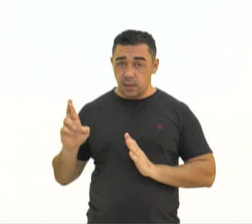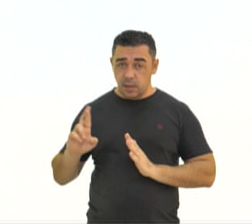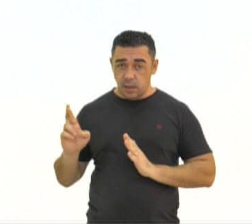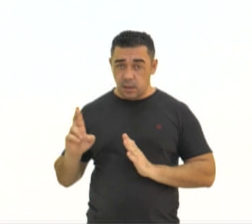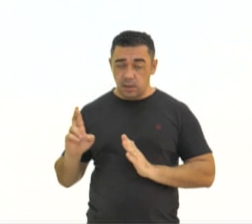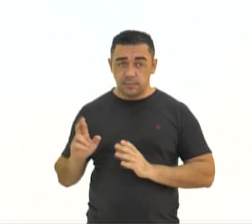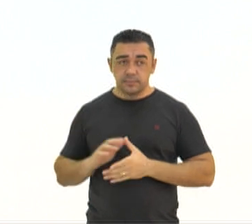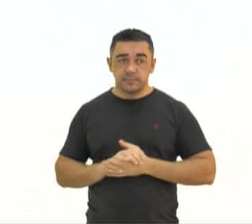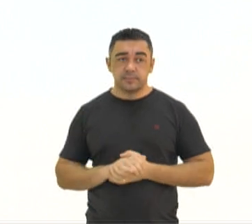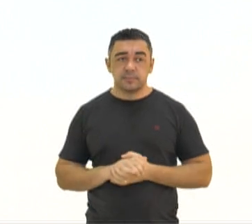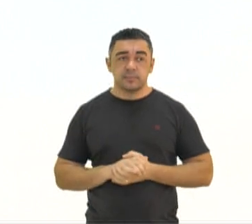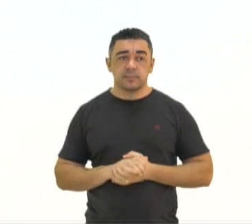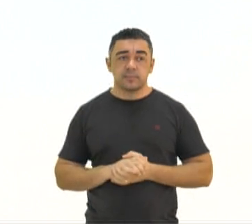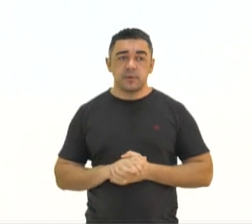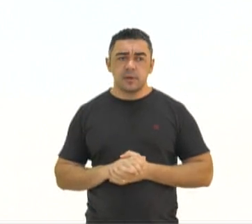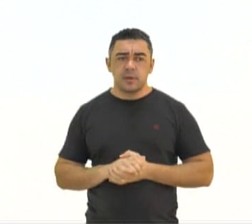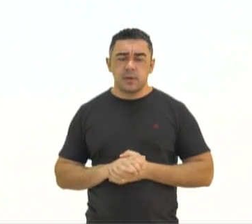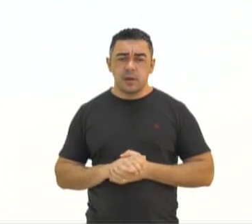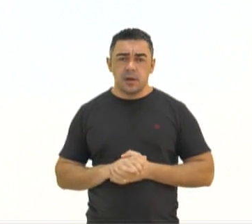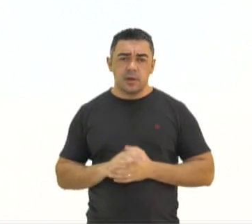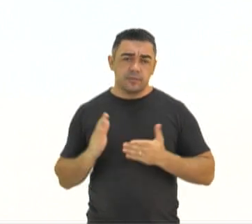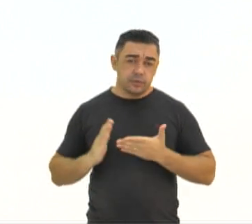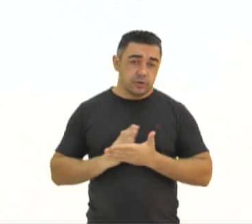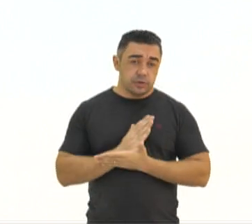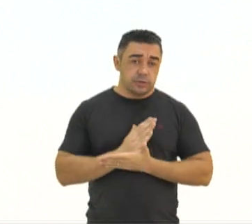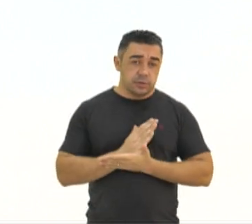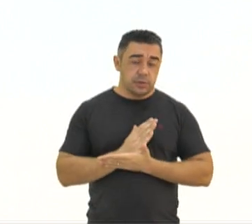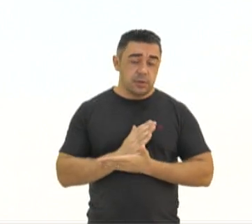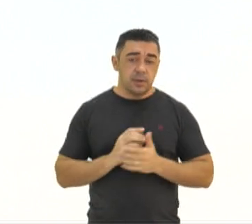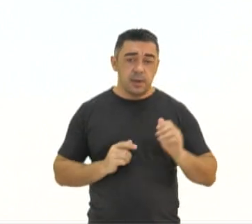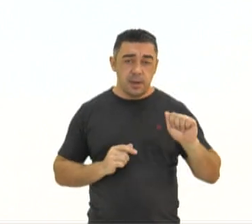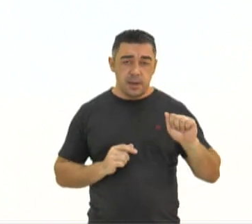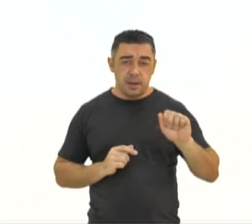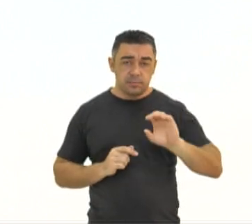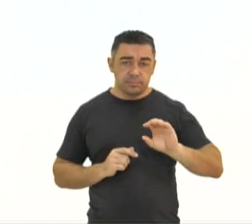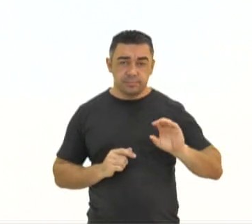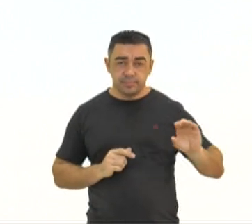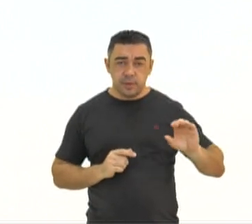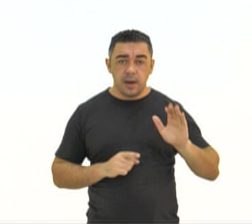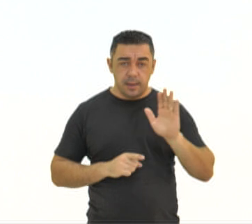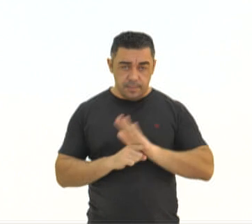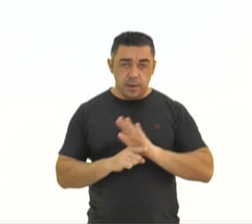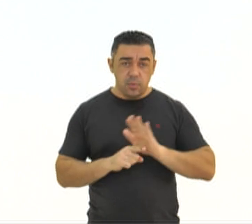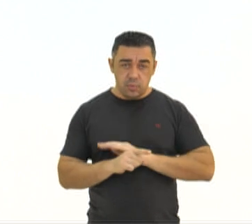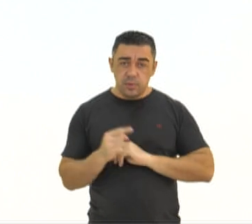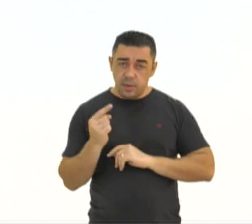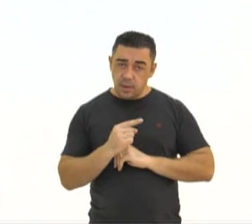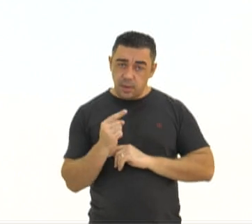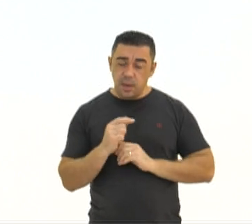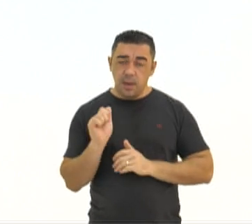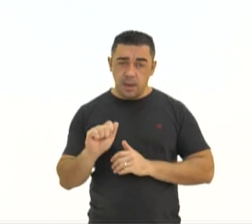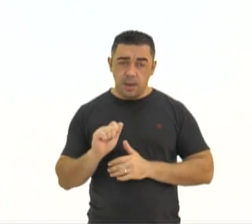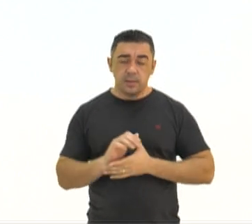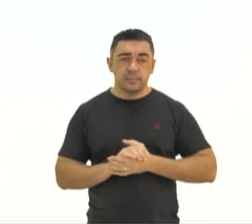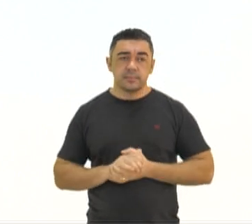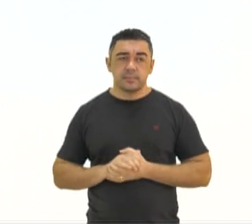pretende gastar. Agora eu vou isolar a incógnita A, que a pergunta se refere, né, à incógnita A ali, que é a